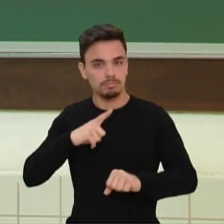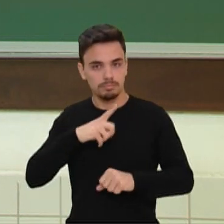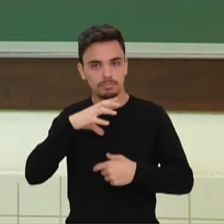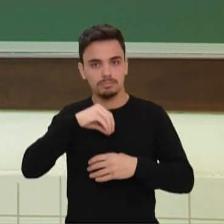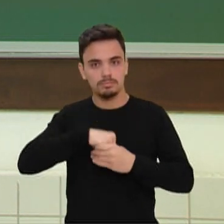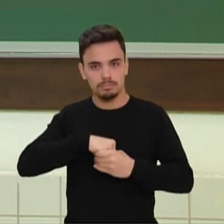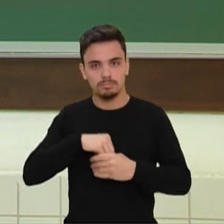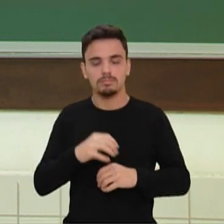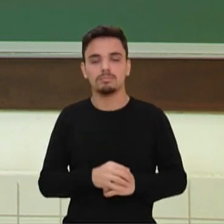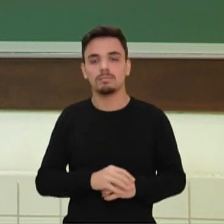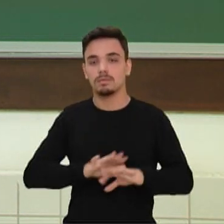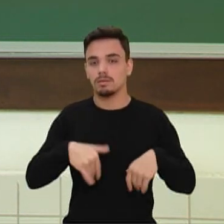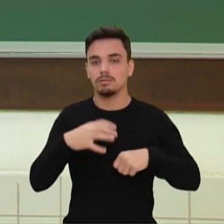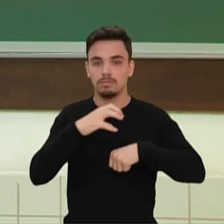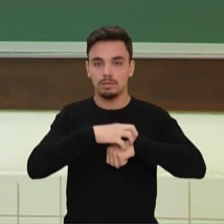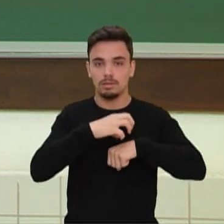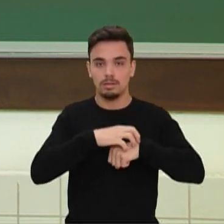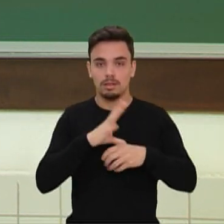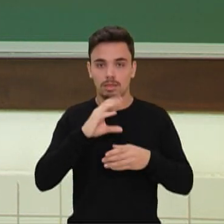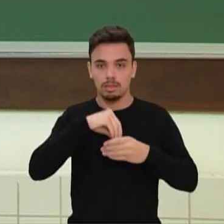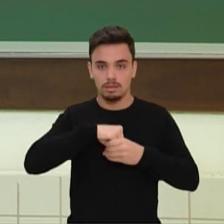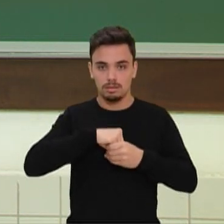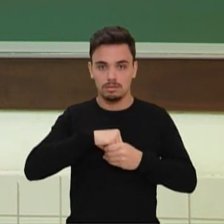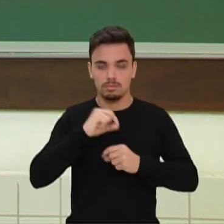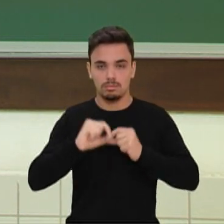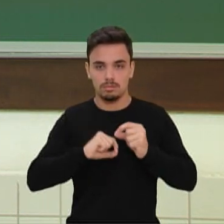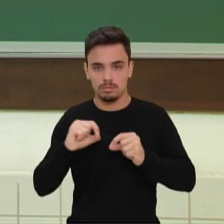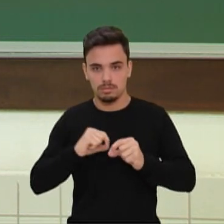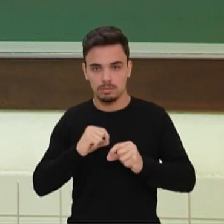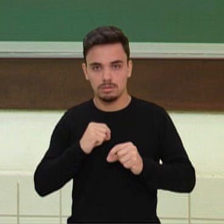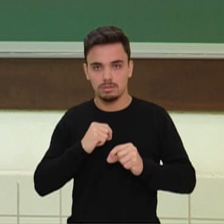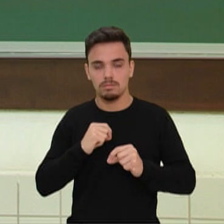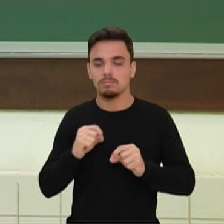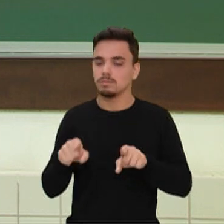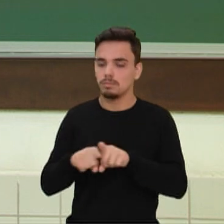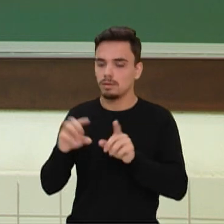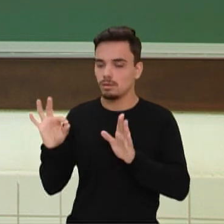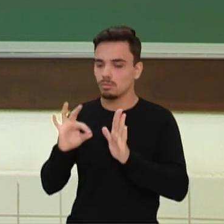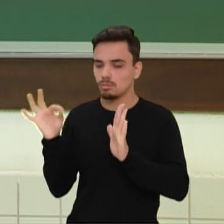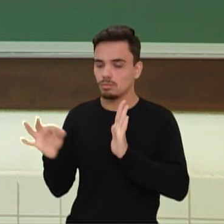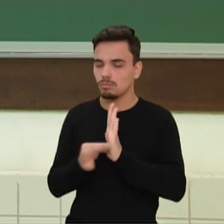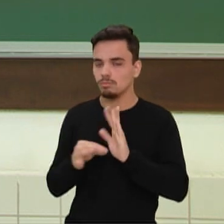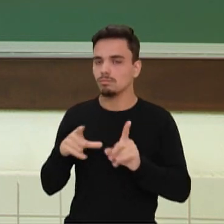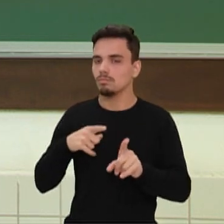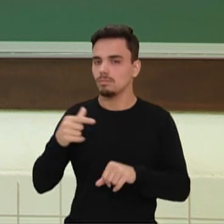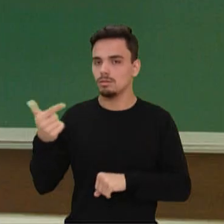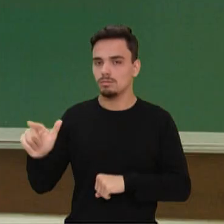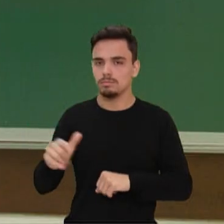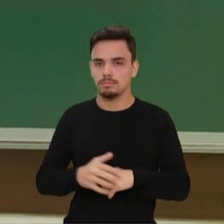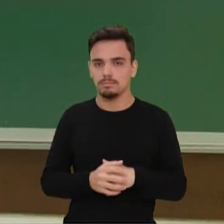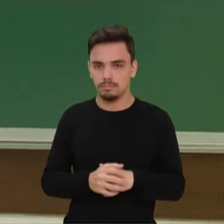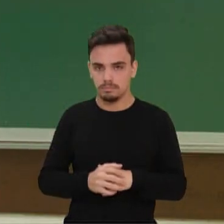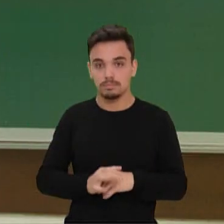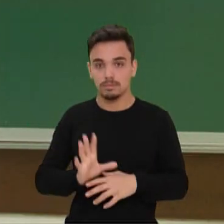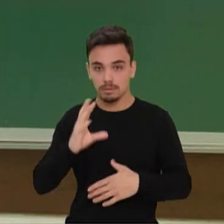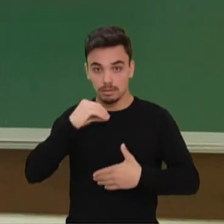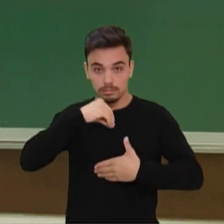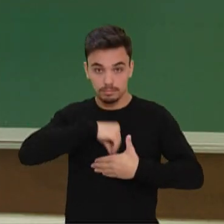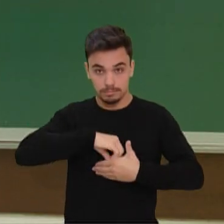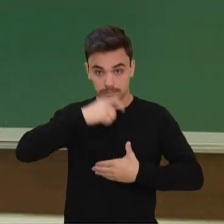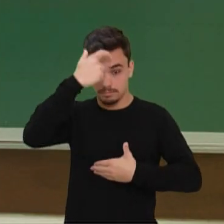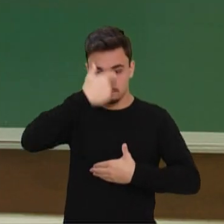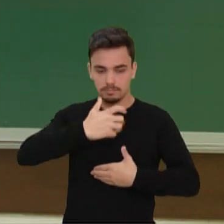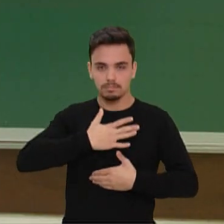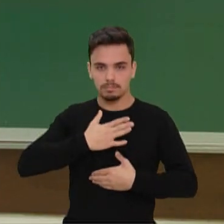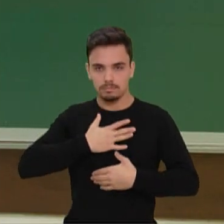dentro da aranha existe um conflito. Dentro do mosquito existe outro conflito. Dentro de mim